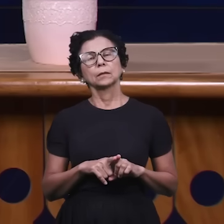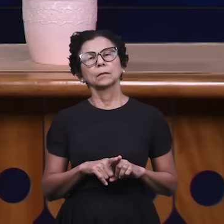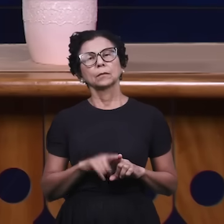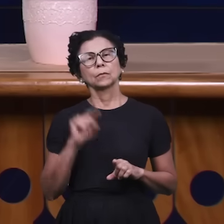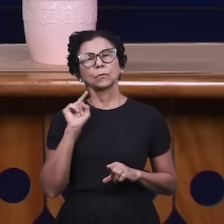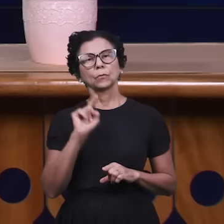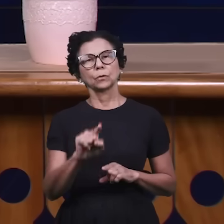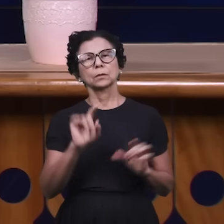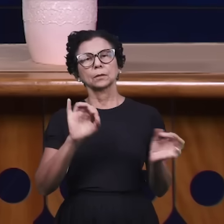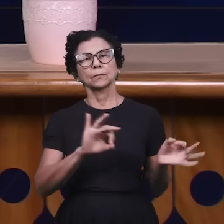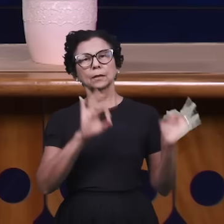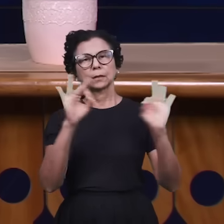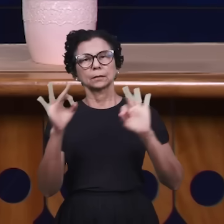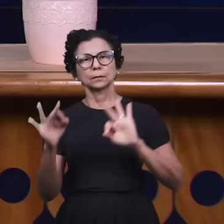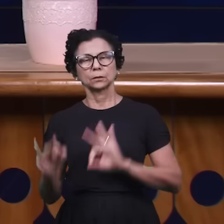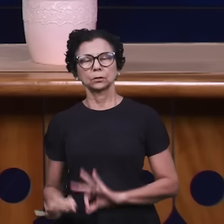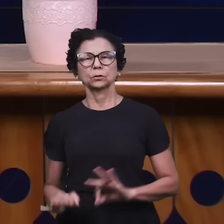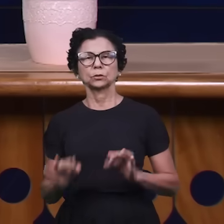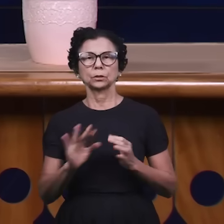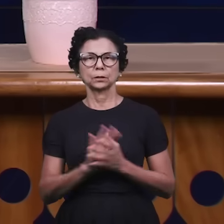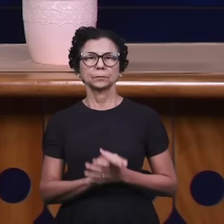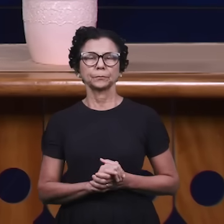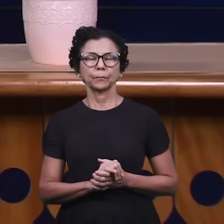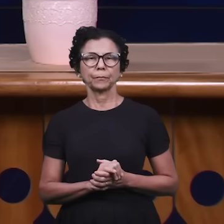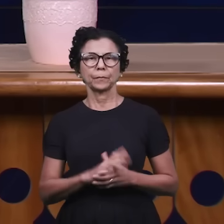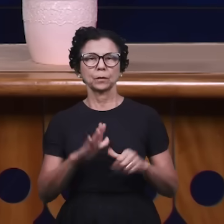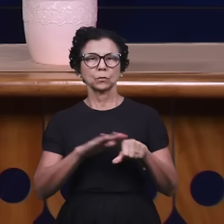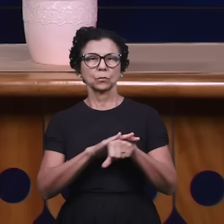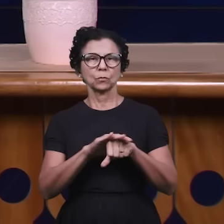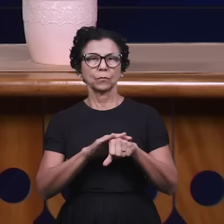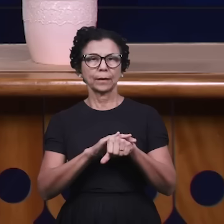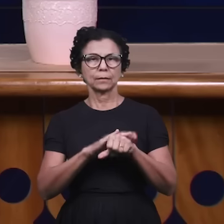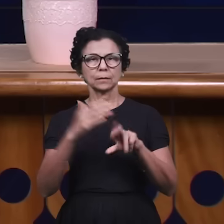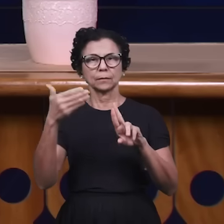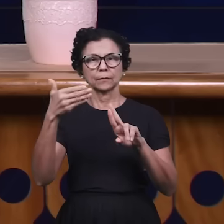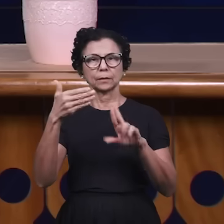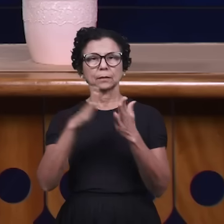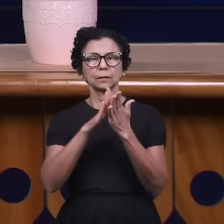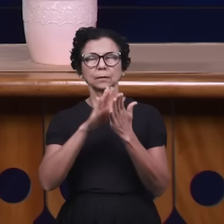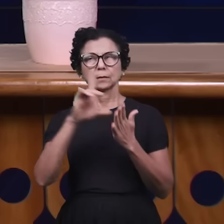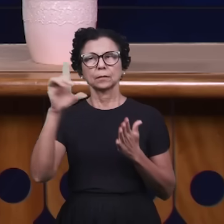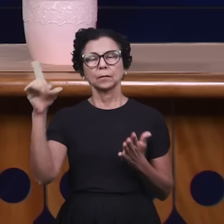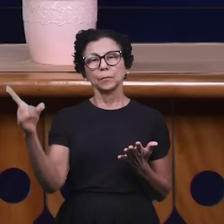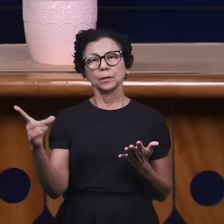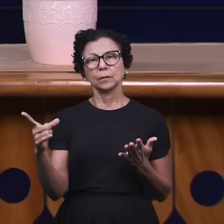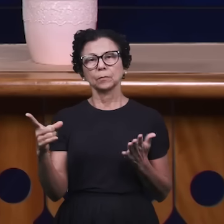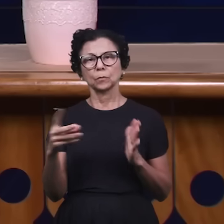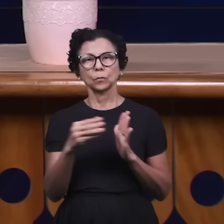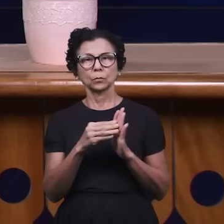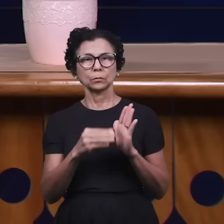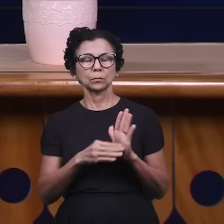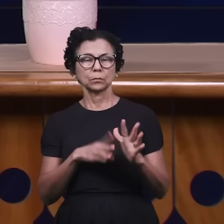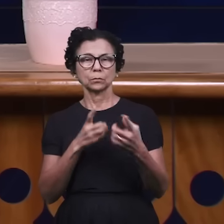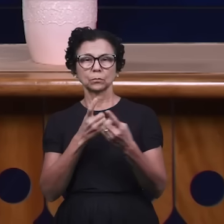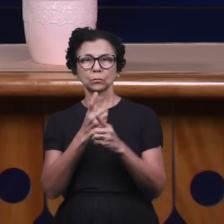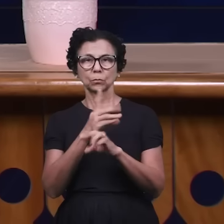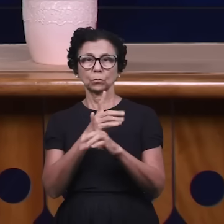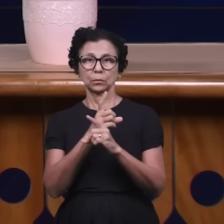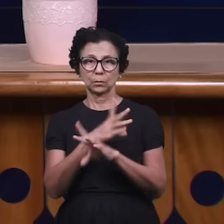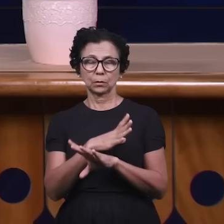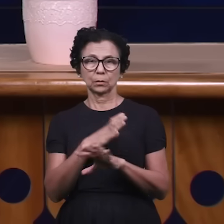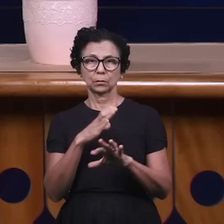participar conosco do Conversas Bíblicas. Será o conteúdo doutrinário do